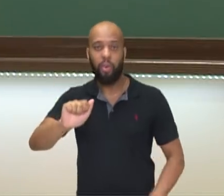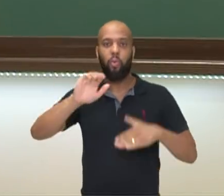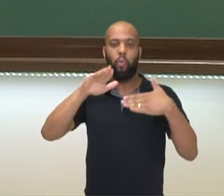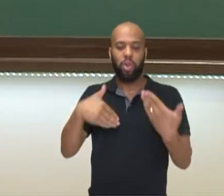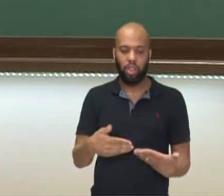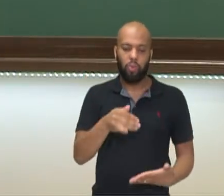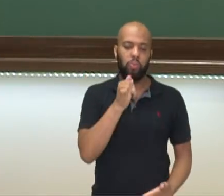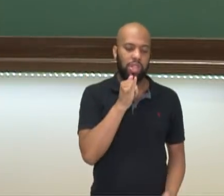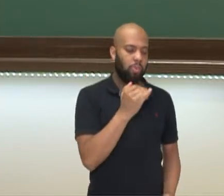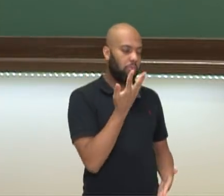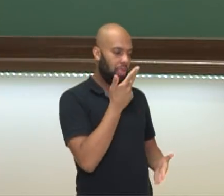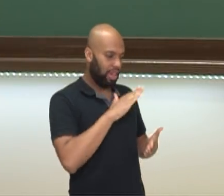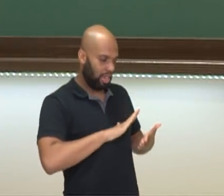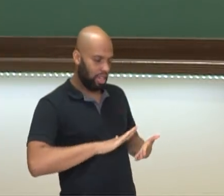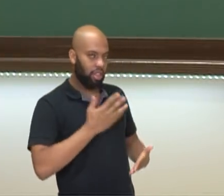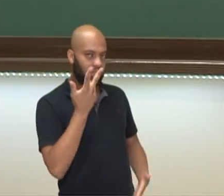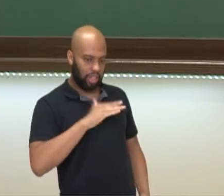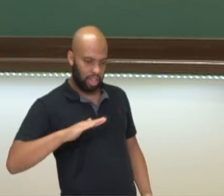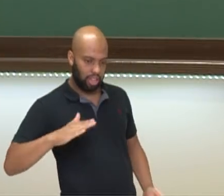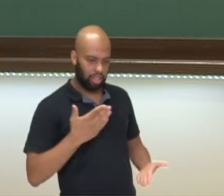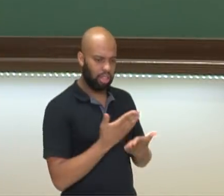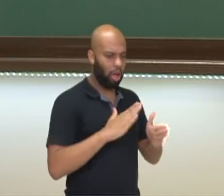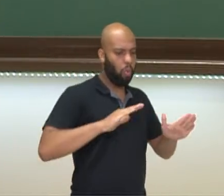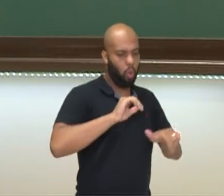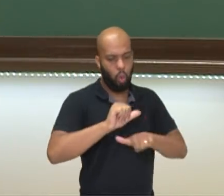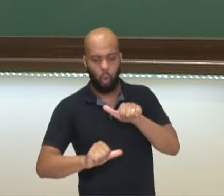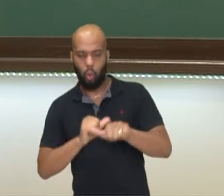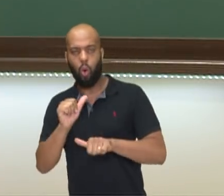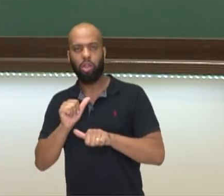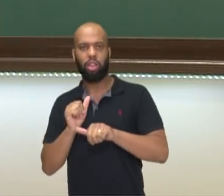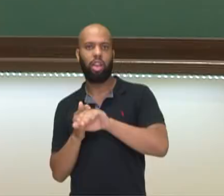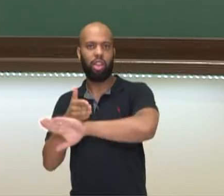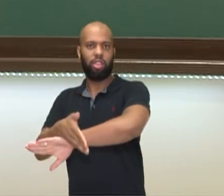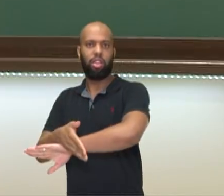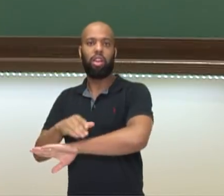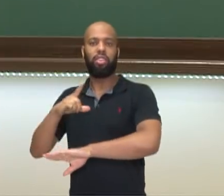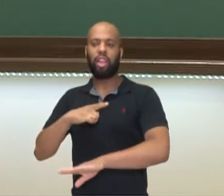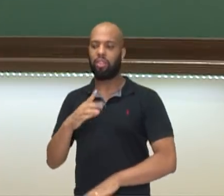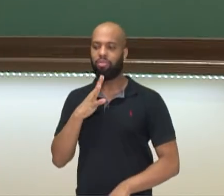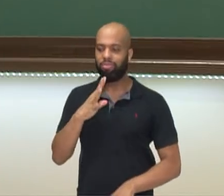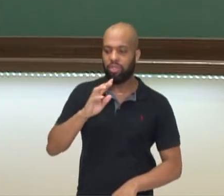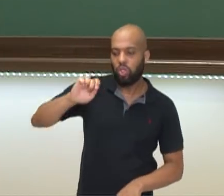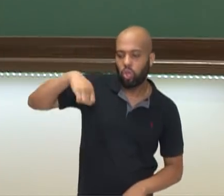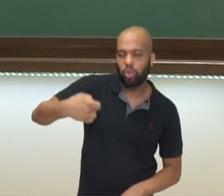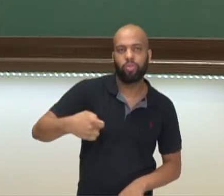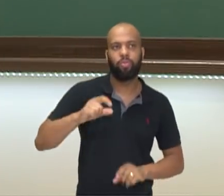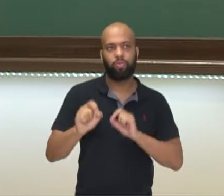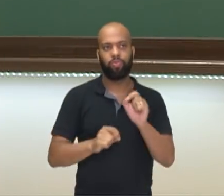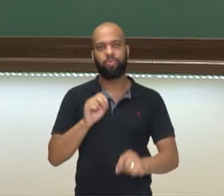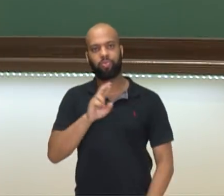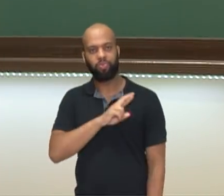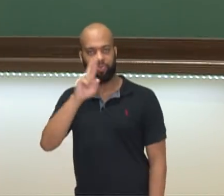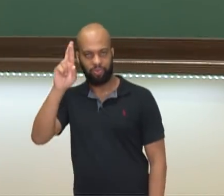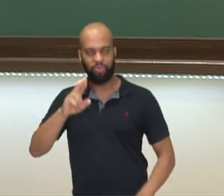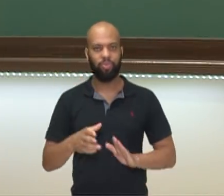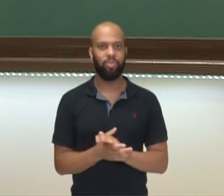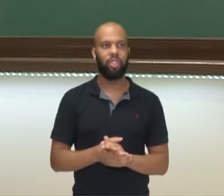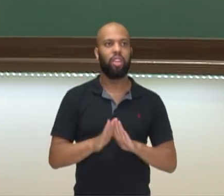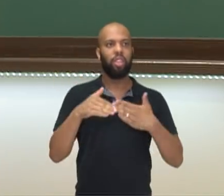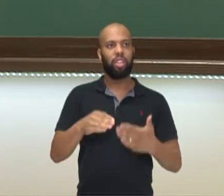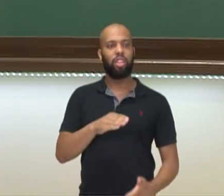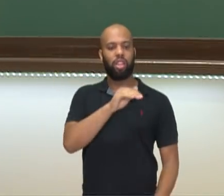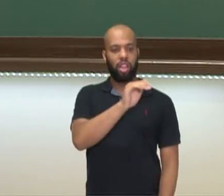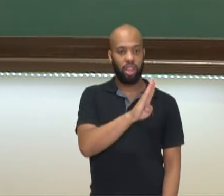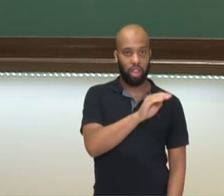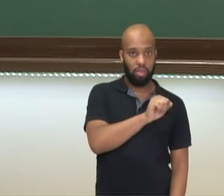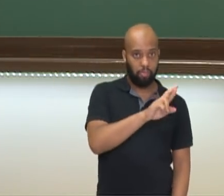ser criança e agora já entra numa outra fase da sua vida, tem conhecimento sobre a sua religião. O Bar Mitzvah